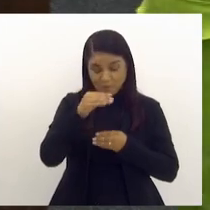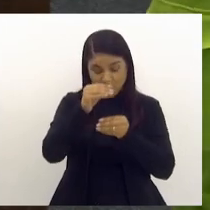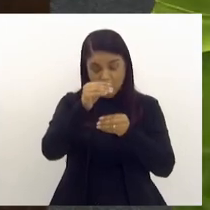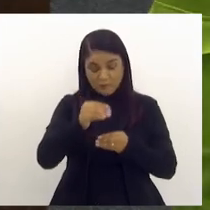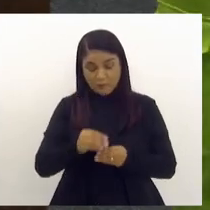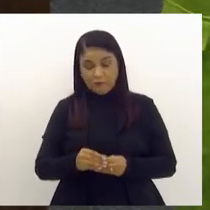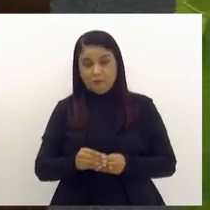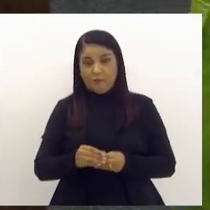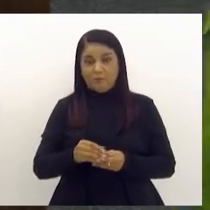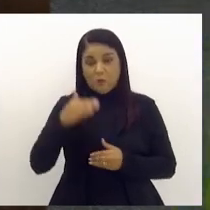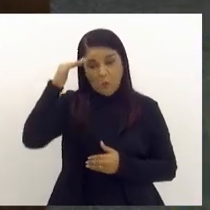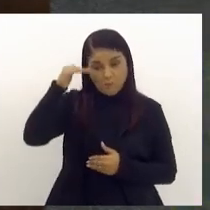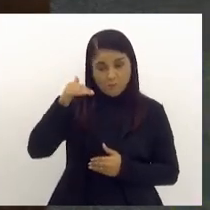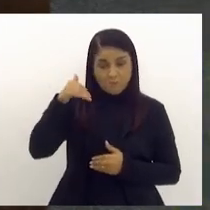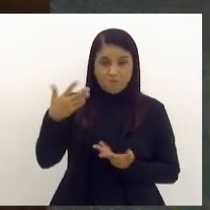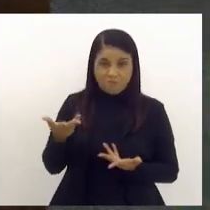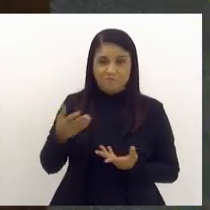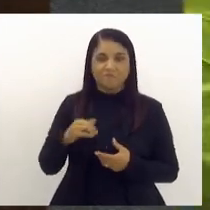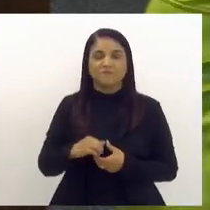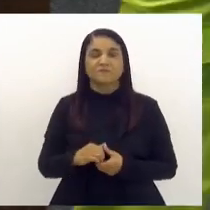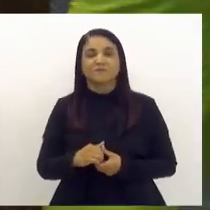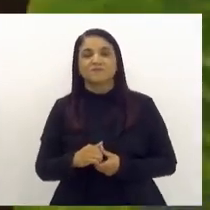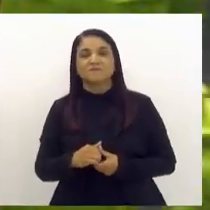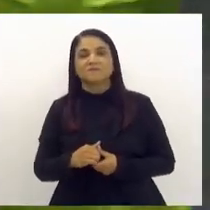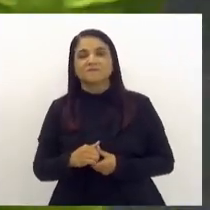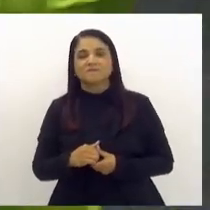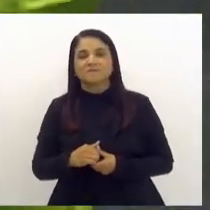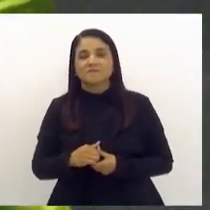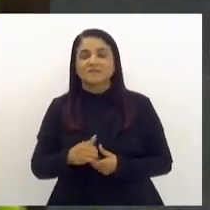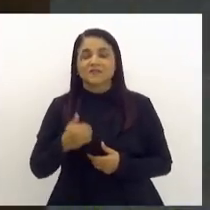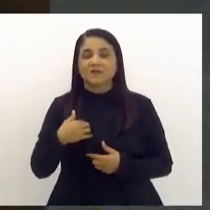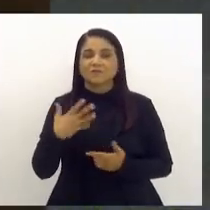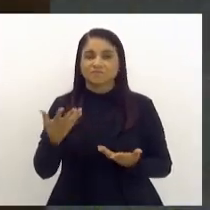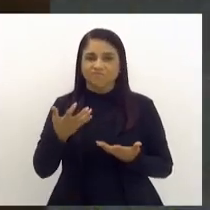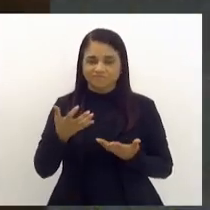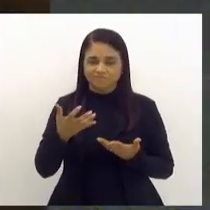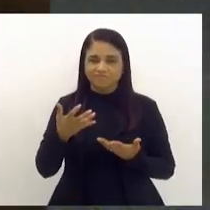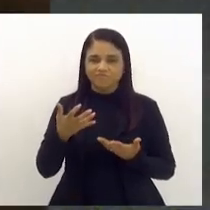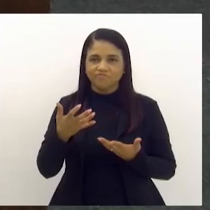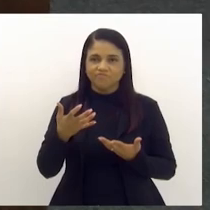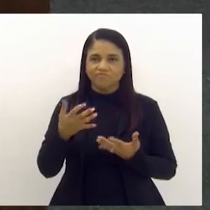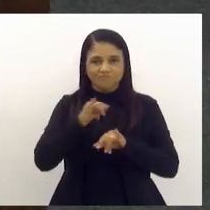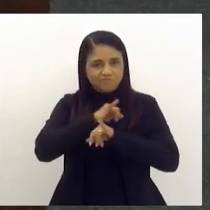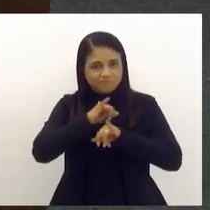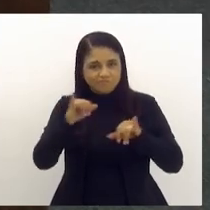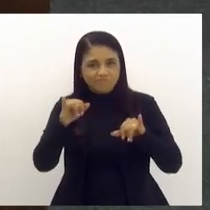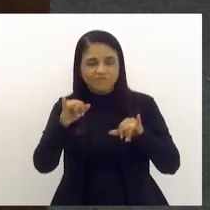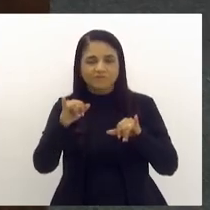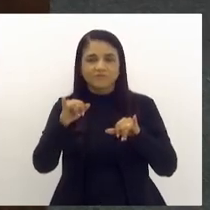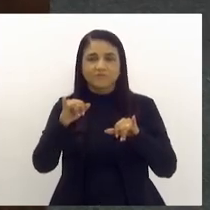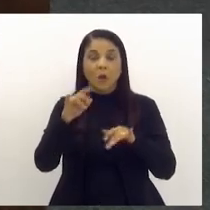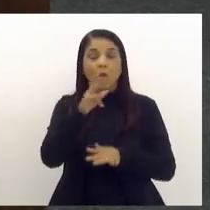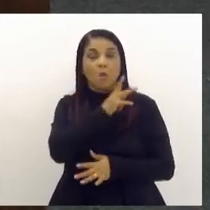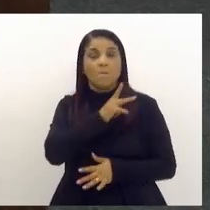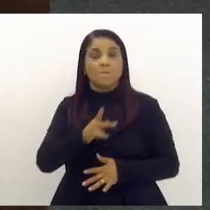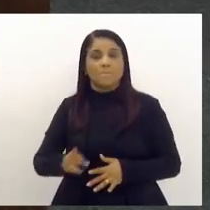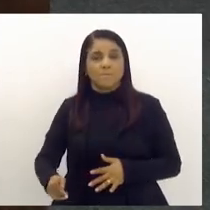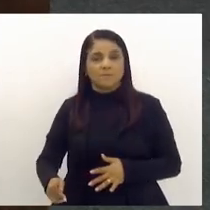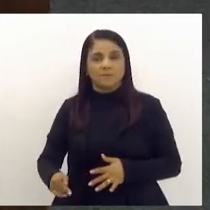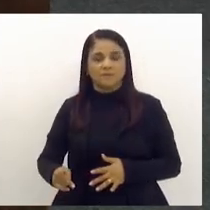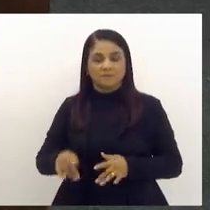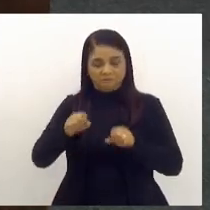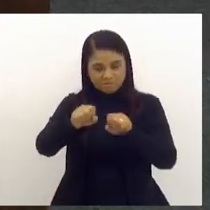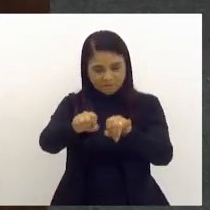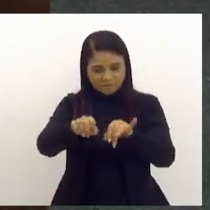negócio. Primeiro, eu quero fazer aqui menção ao nosso presidente da